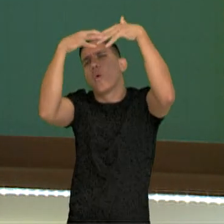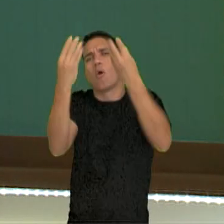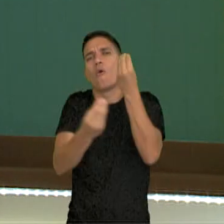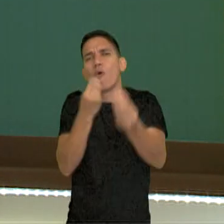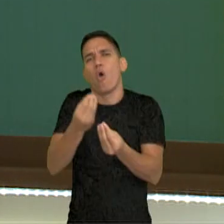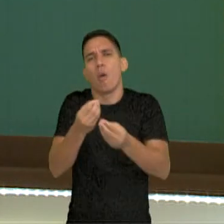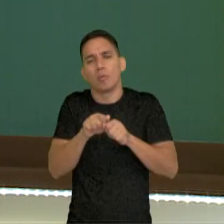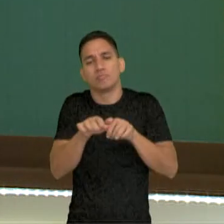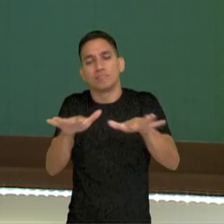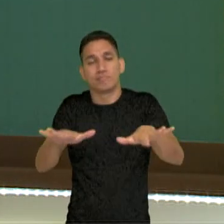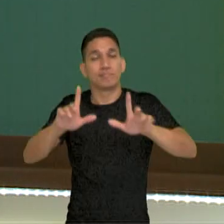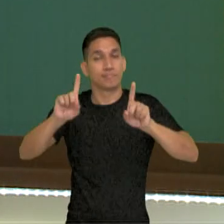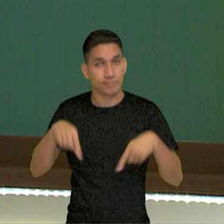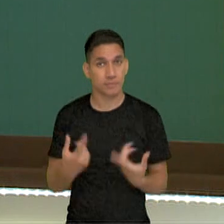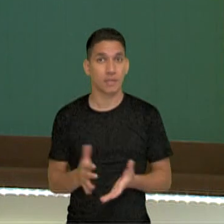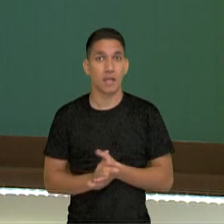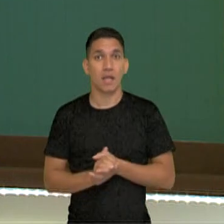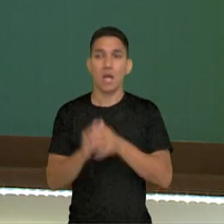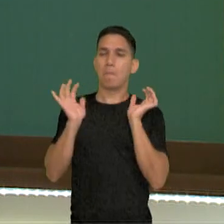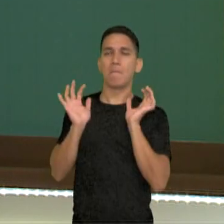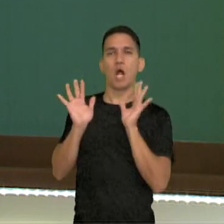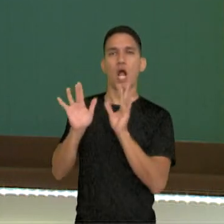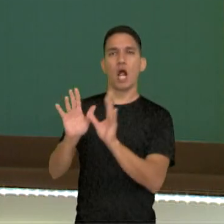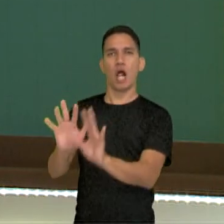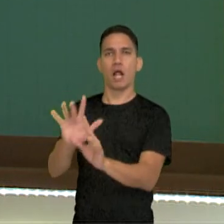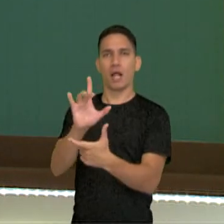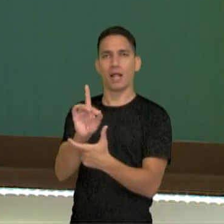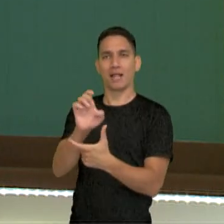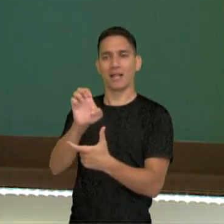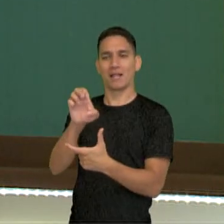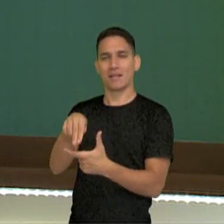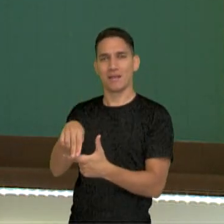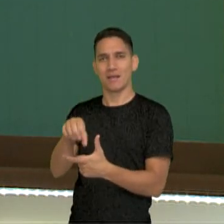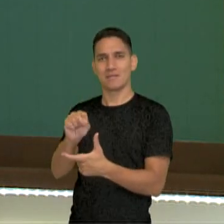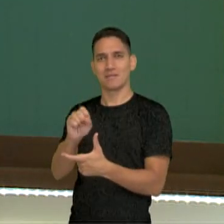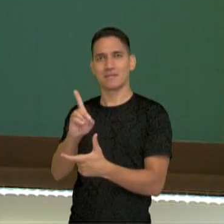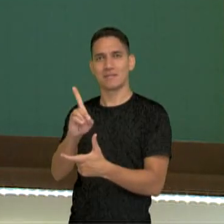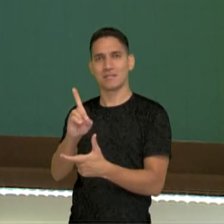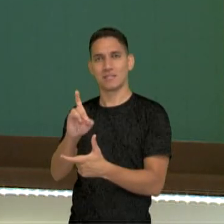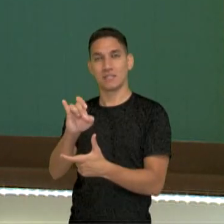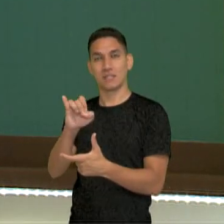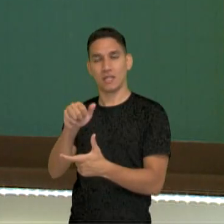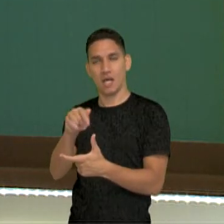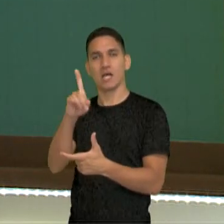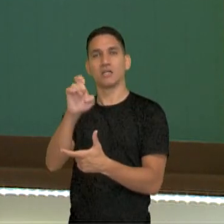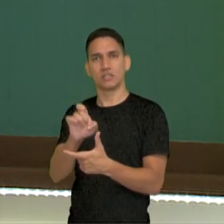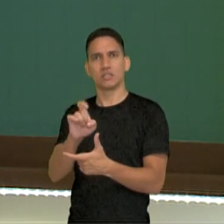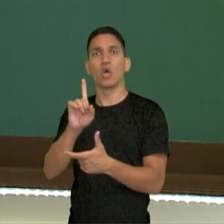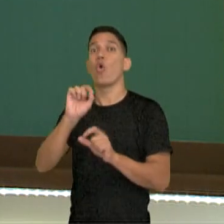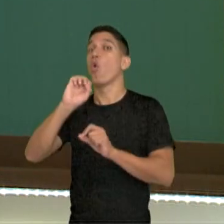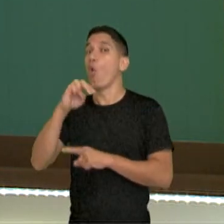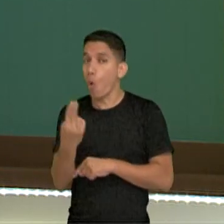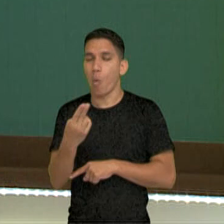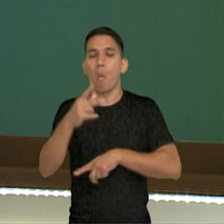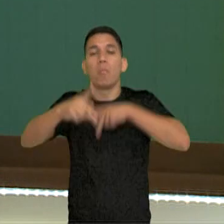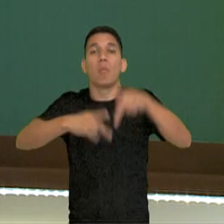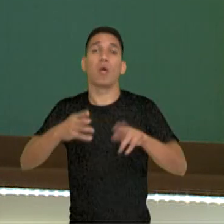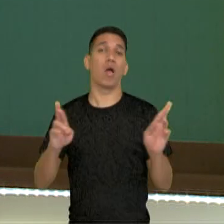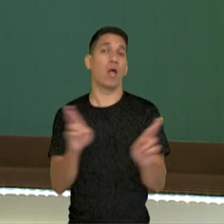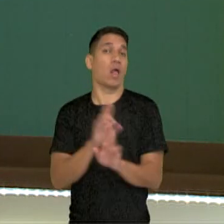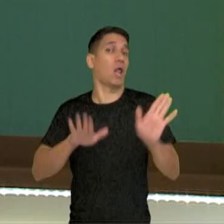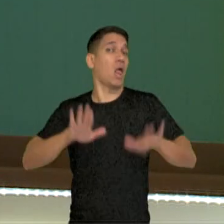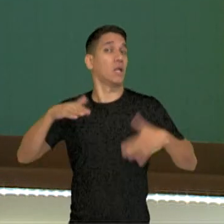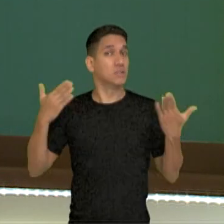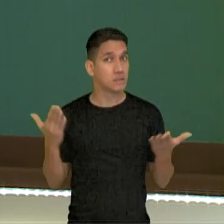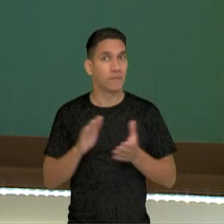distribuição da população? A densidade demográfica, que eu também chamo de população relativa, porque existe uma relação